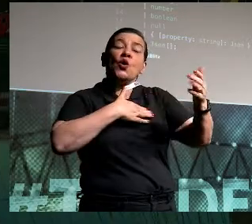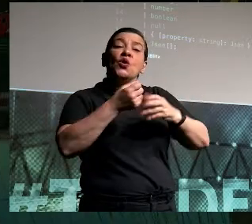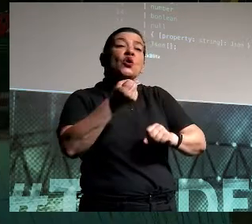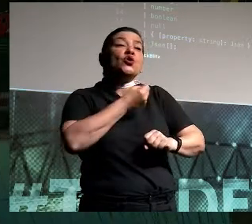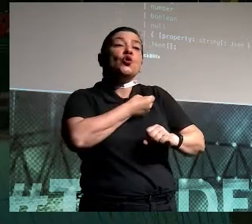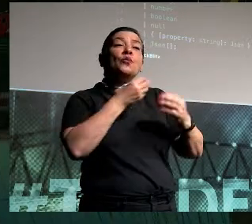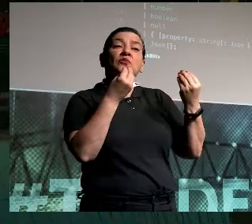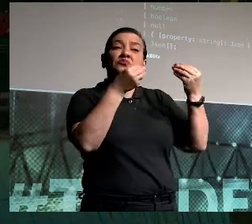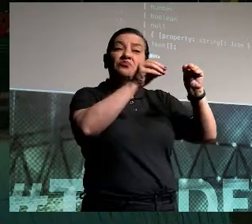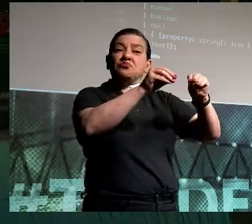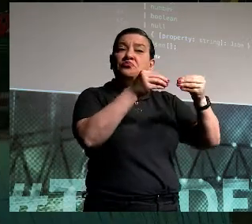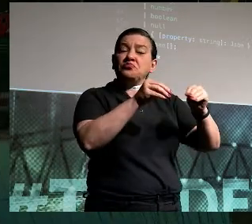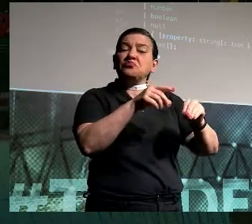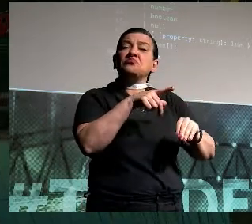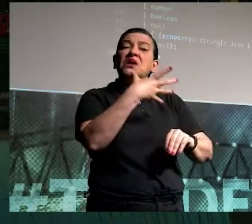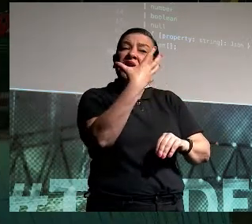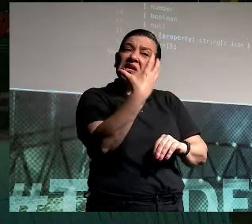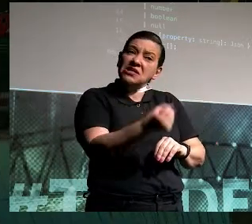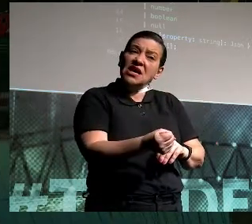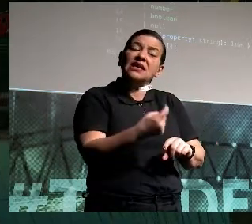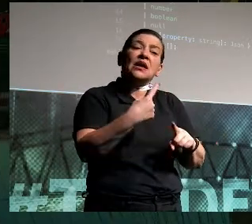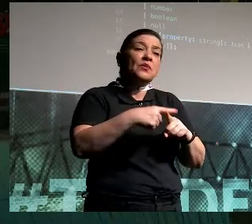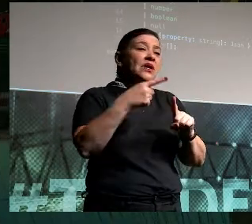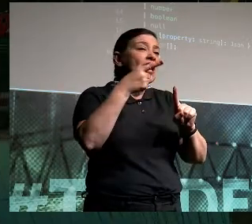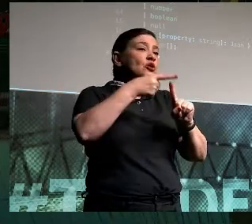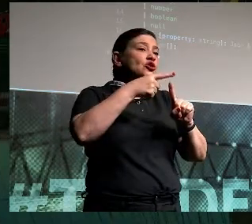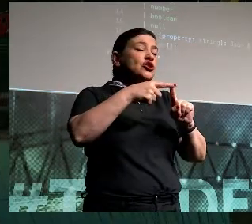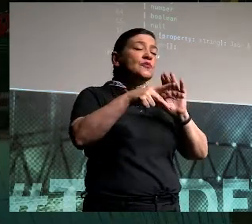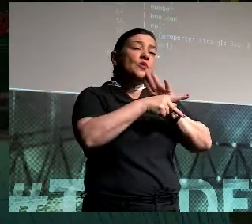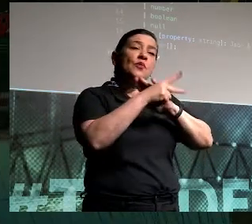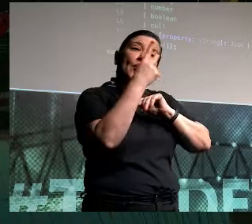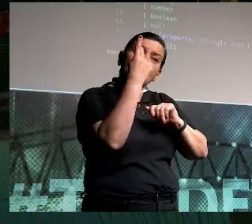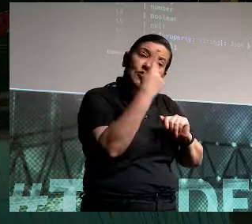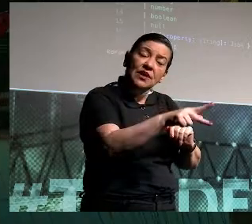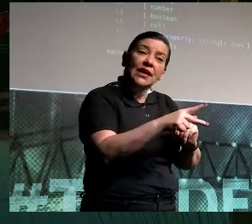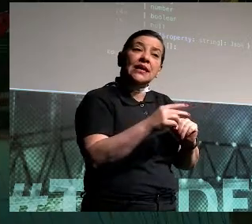pode ser o próprio tipo number dele. E daí,